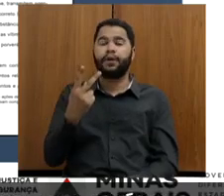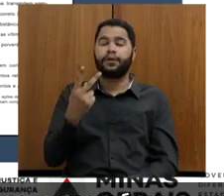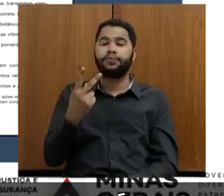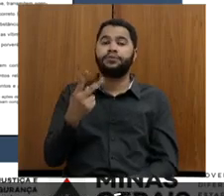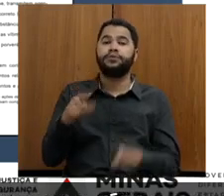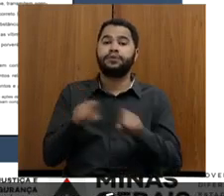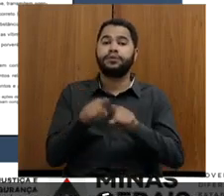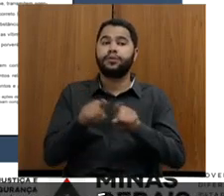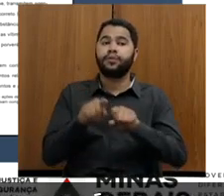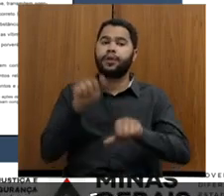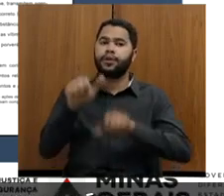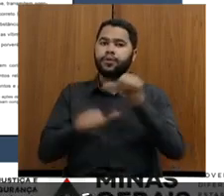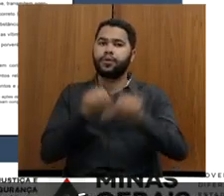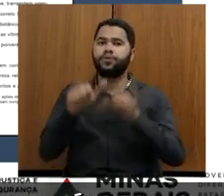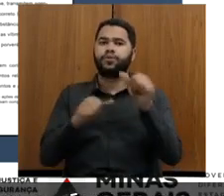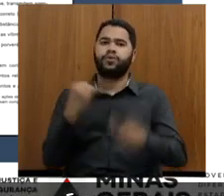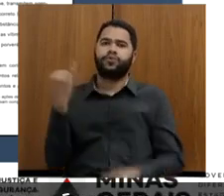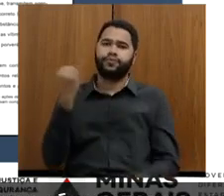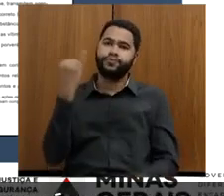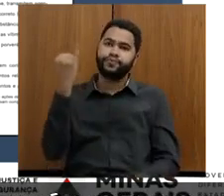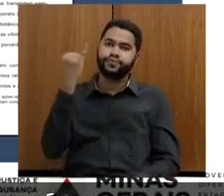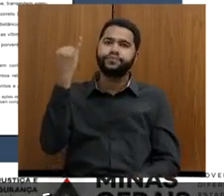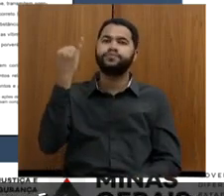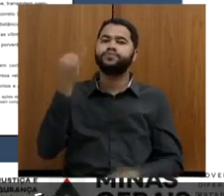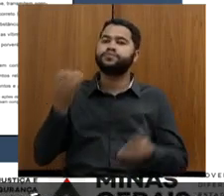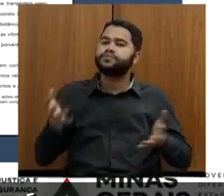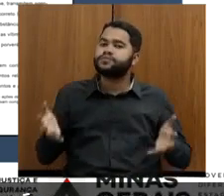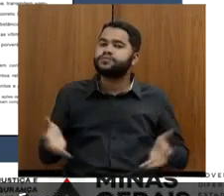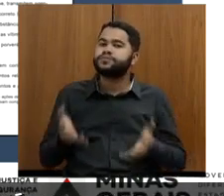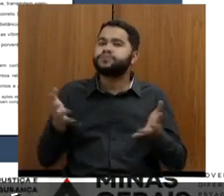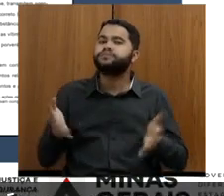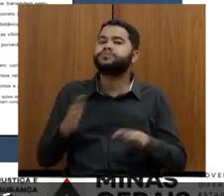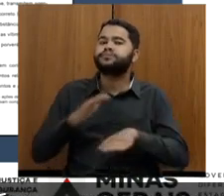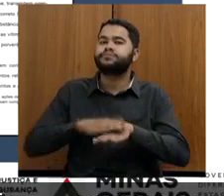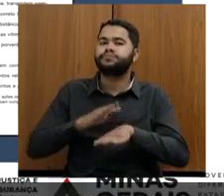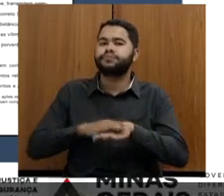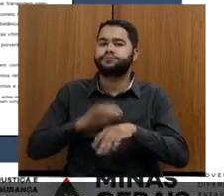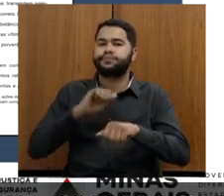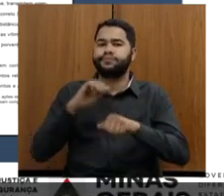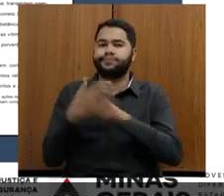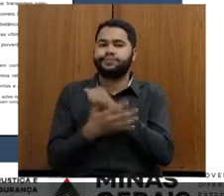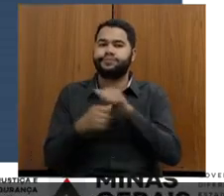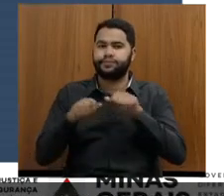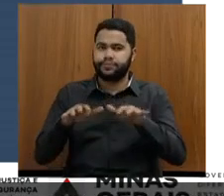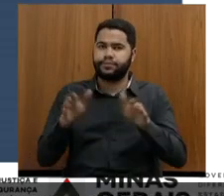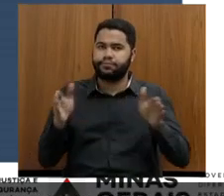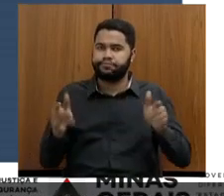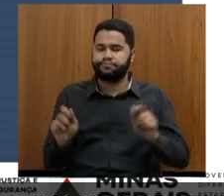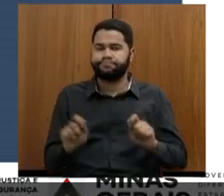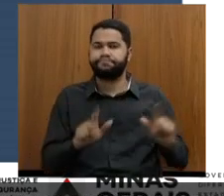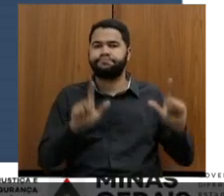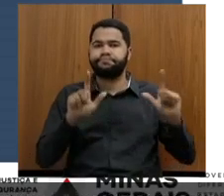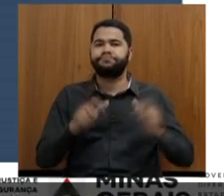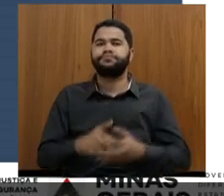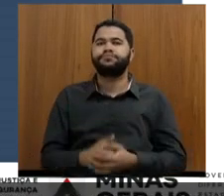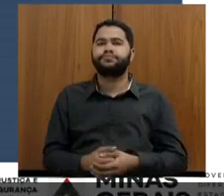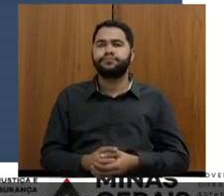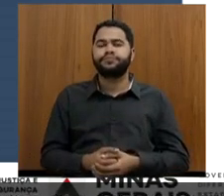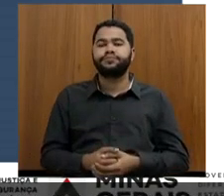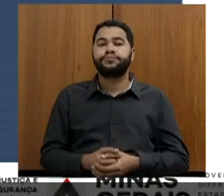Edição e atualização em importantes motivadas pela pandemia podemos passar